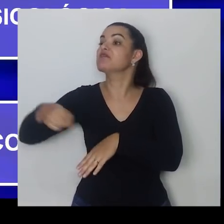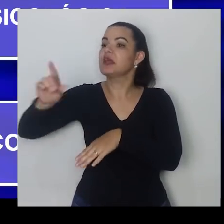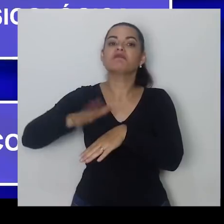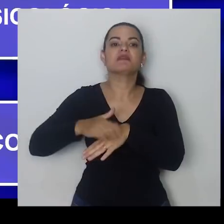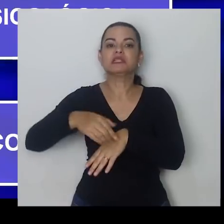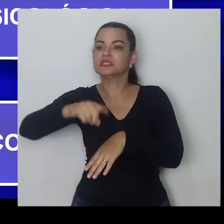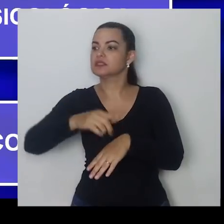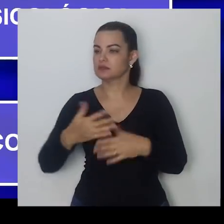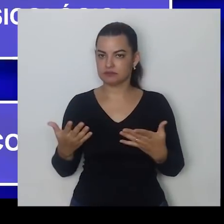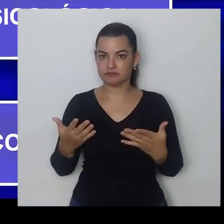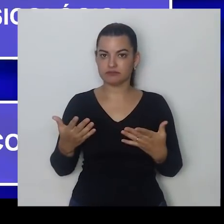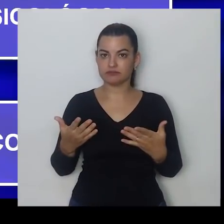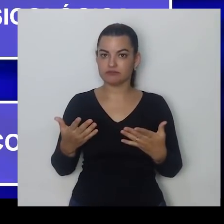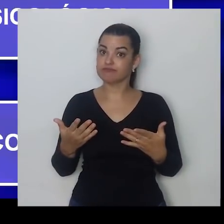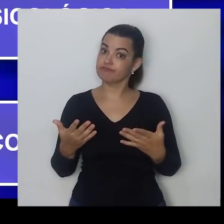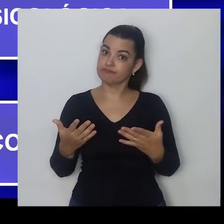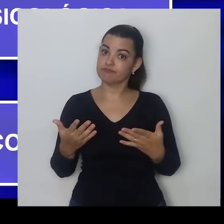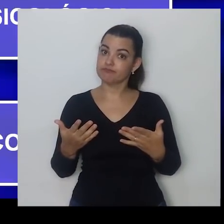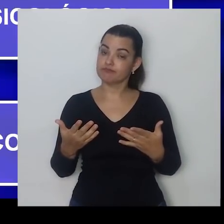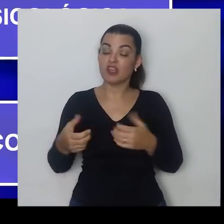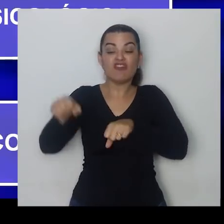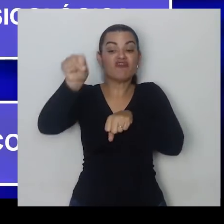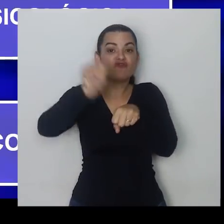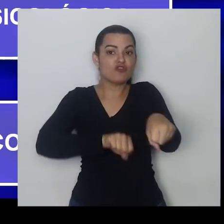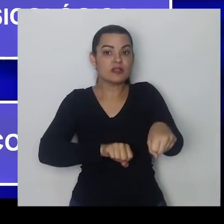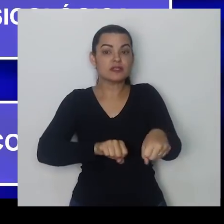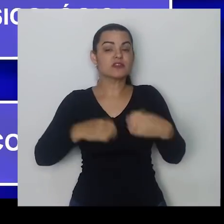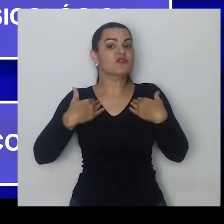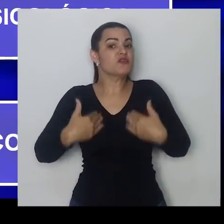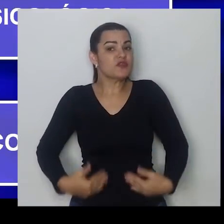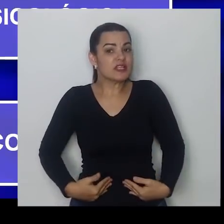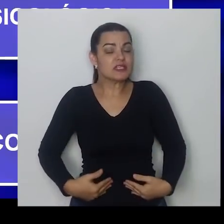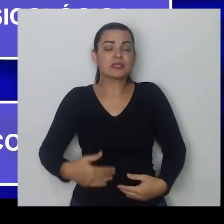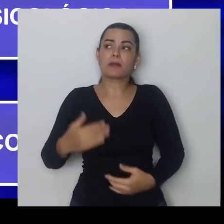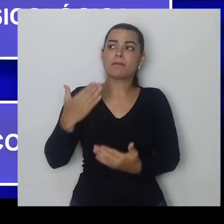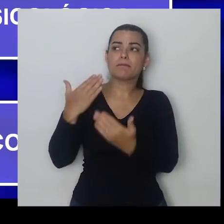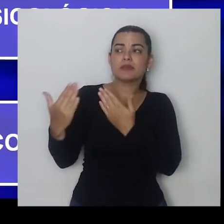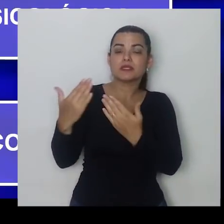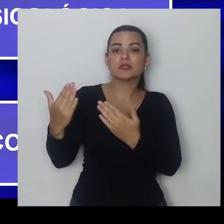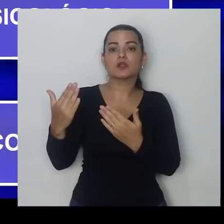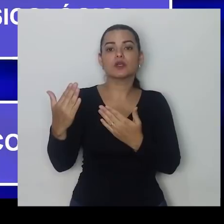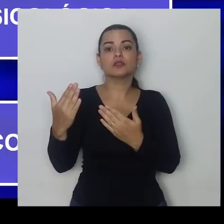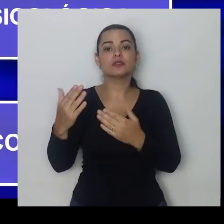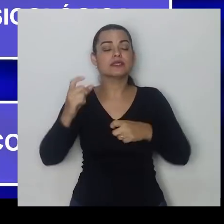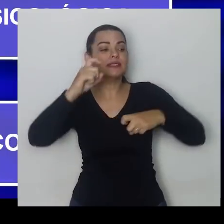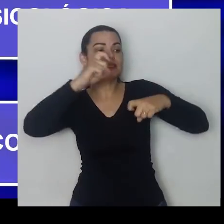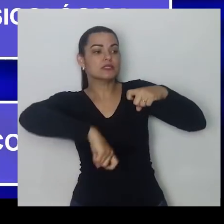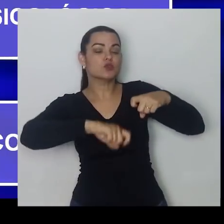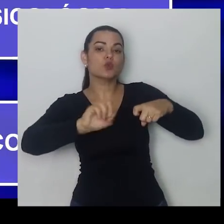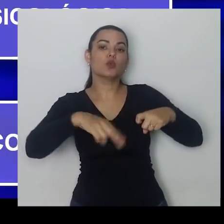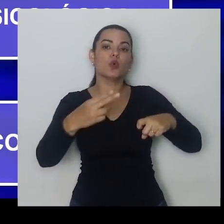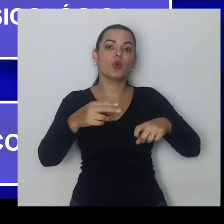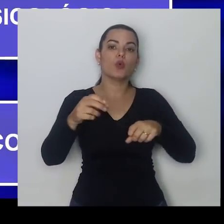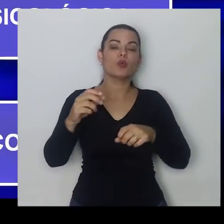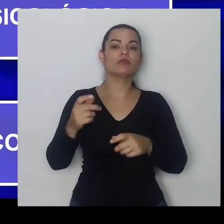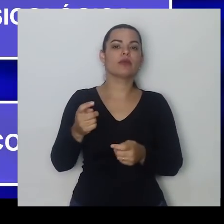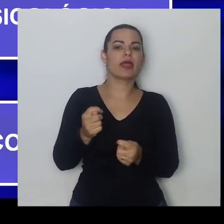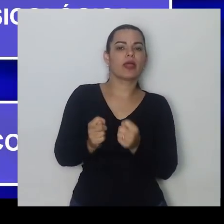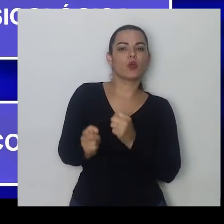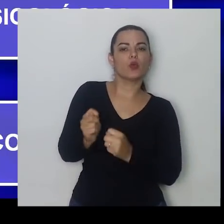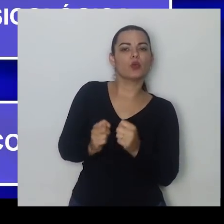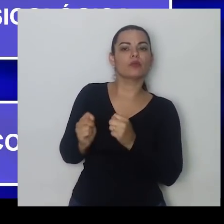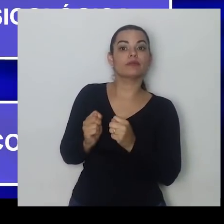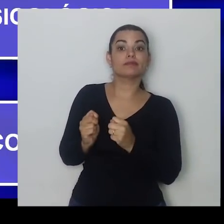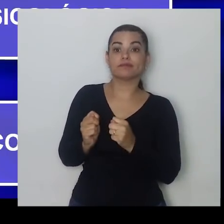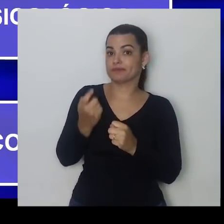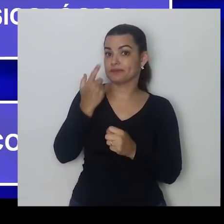fico pressionando ela a fazer tudo o que eu quero. Violência física, psicológica, sexual ou